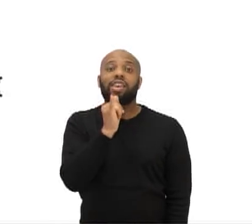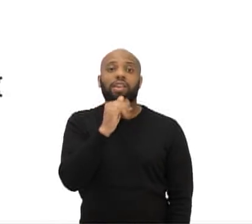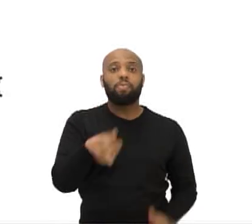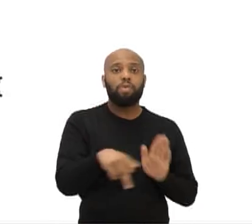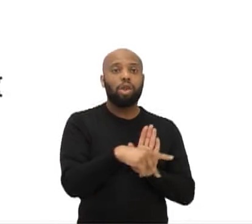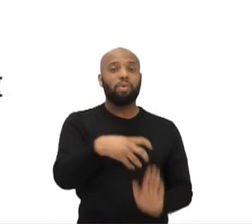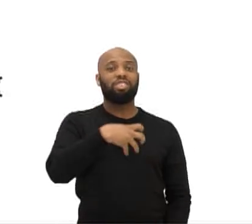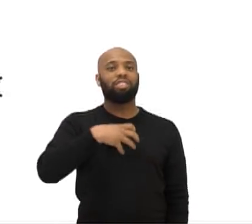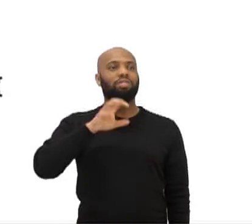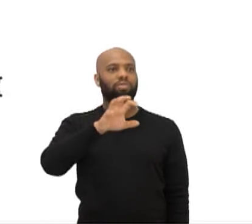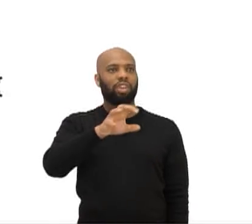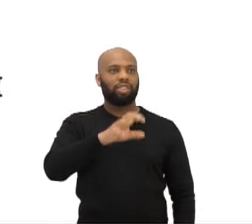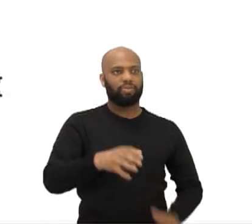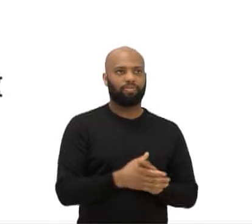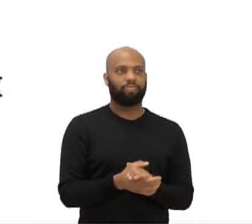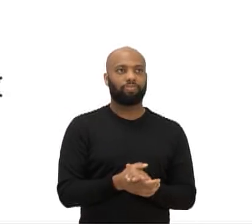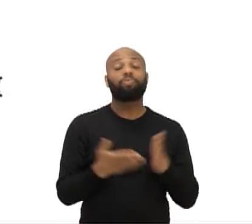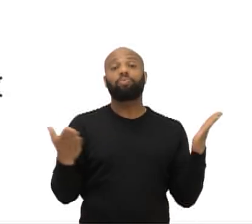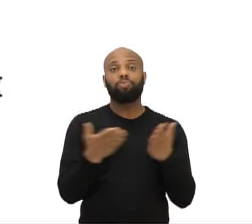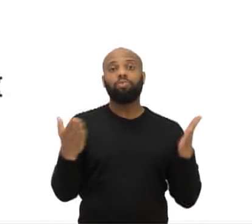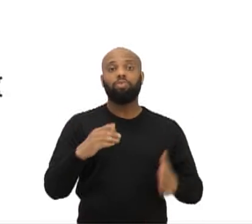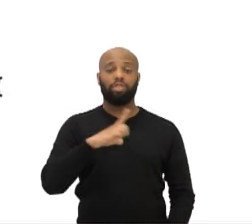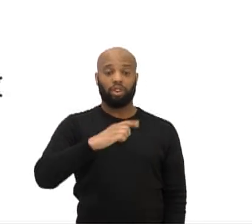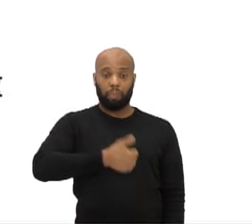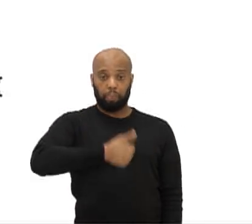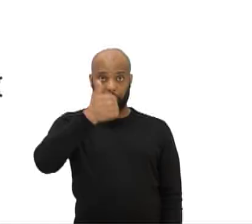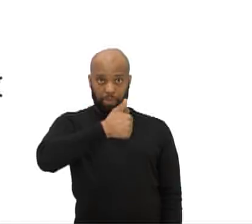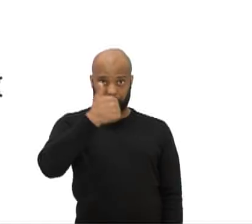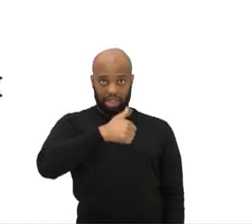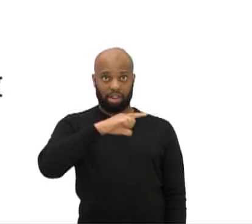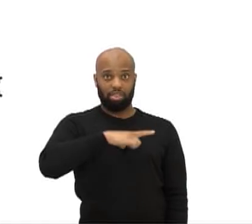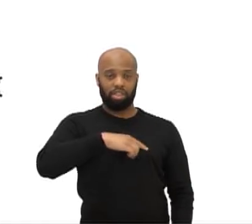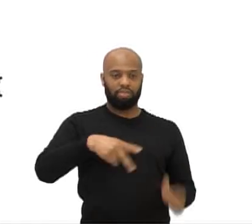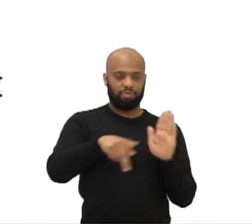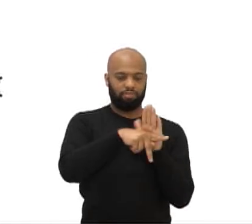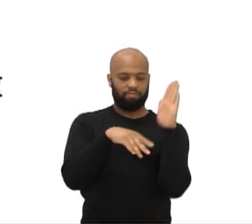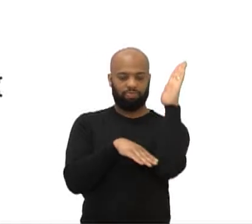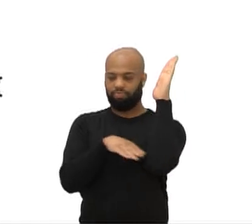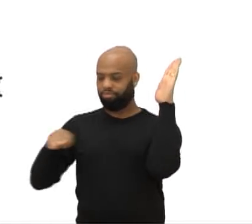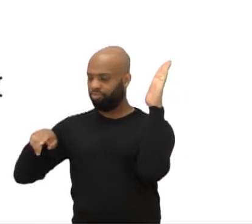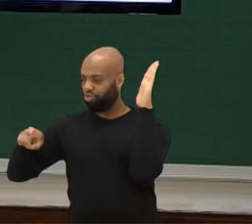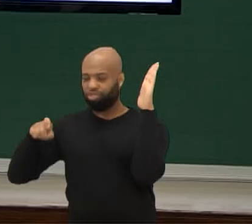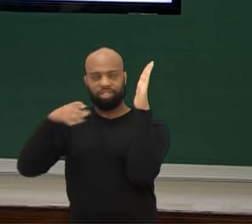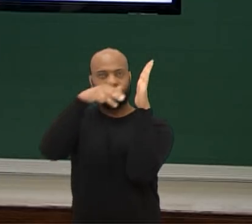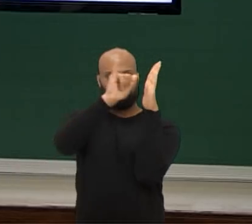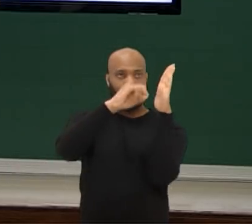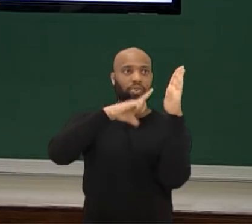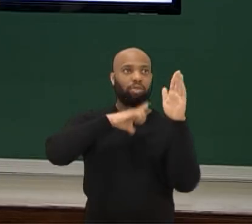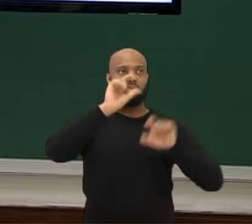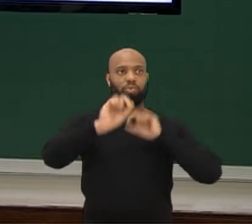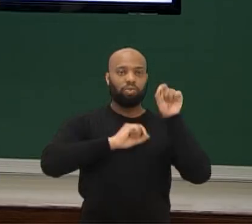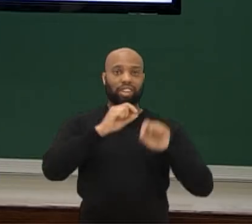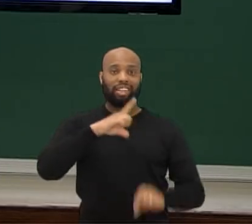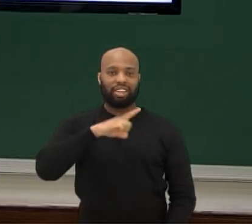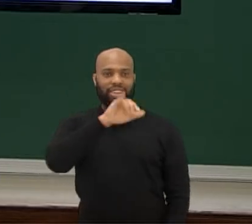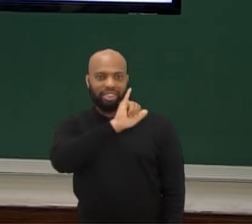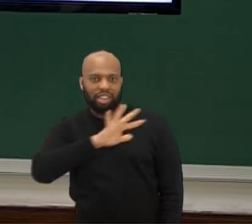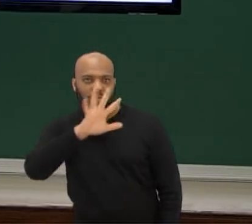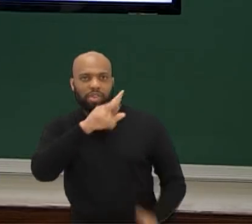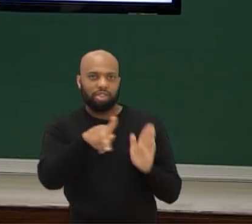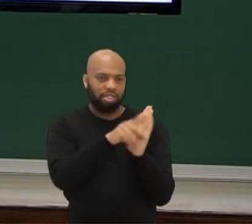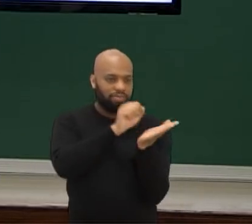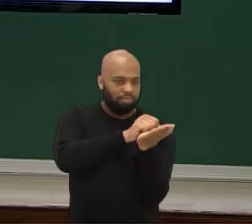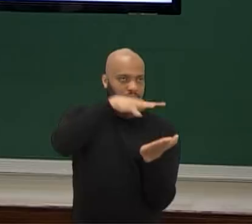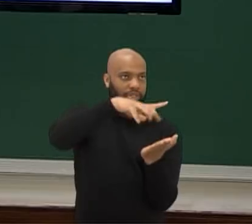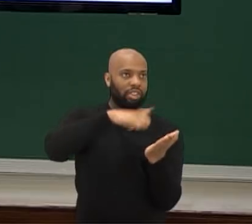de translação. Nesse primeiro aqui, onde temos o plano cartesiano, nós temos a figura geométrica